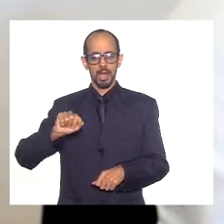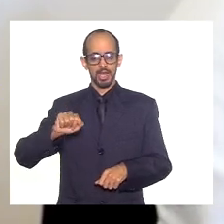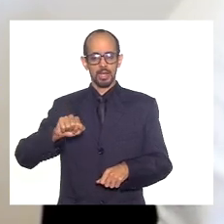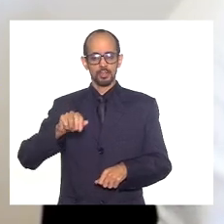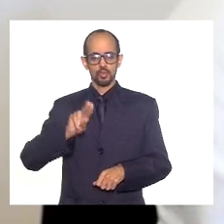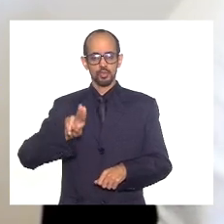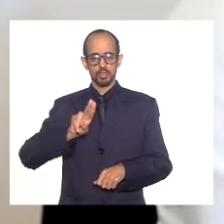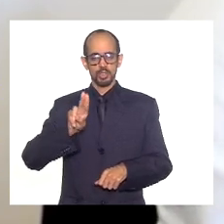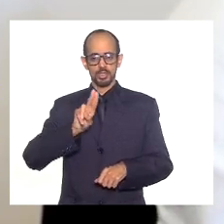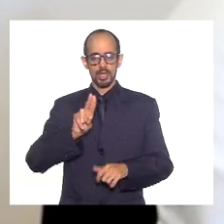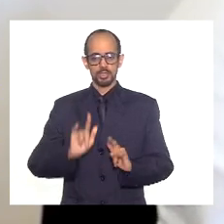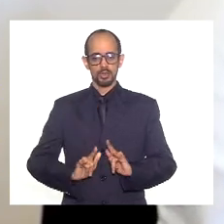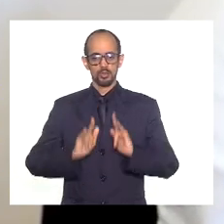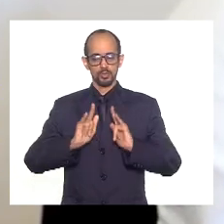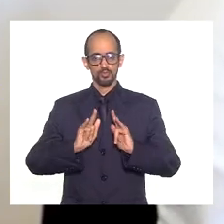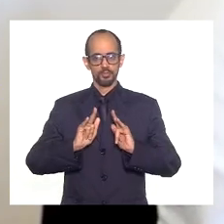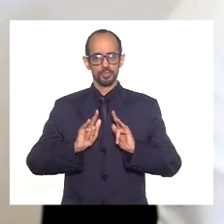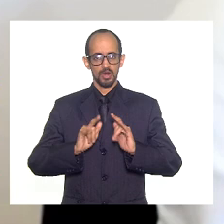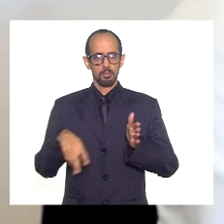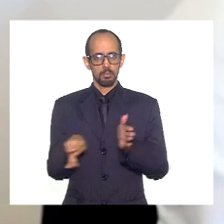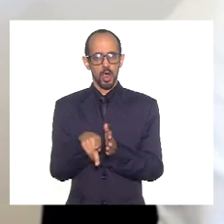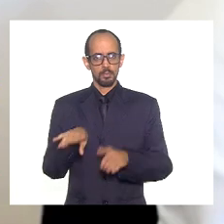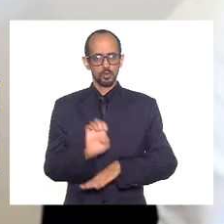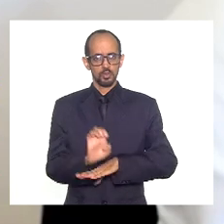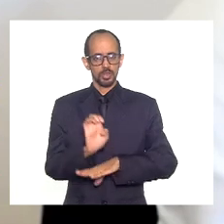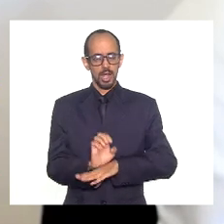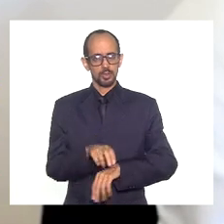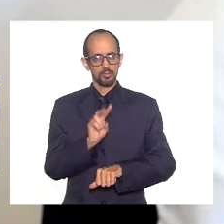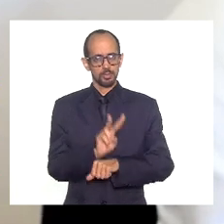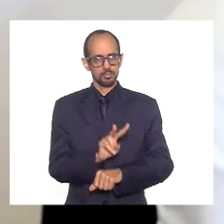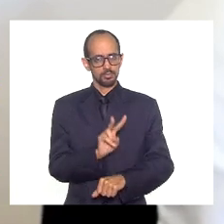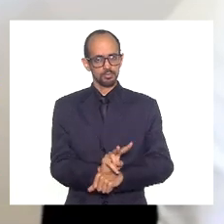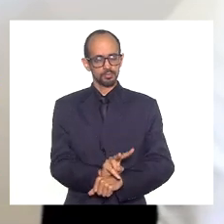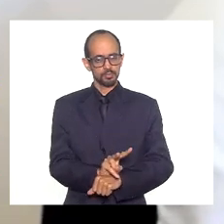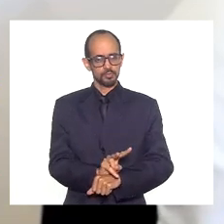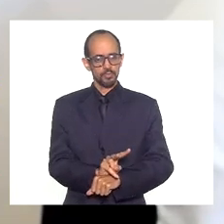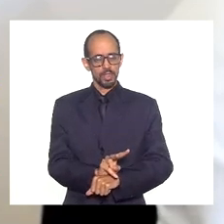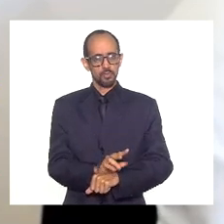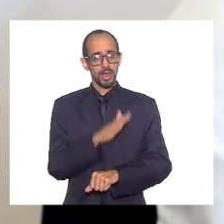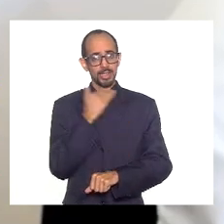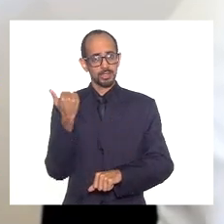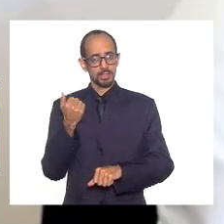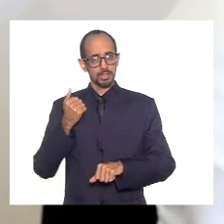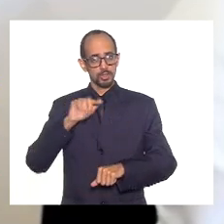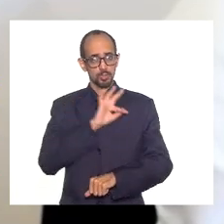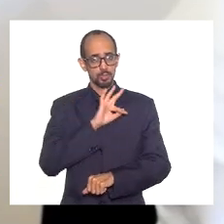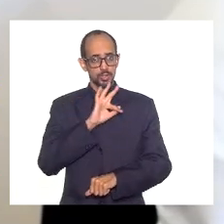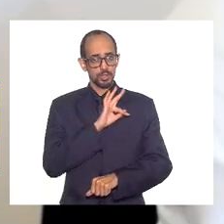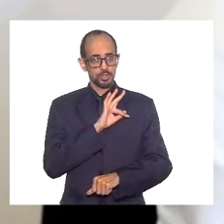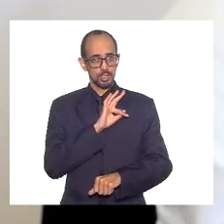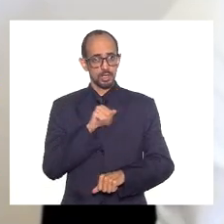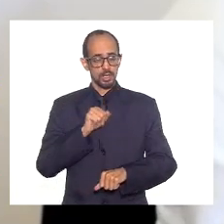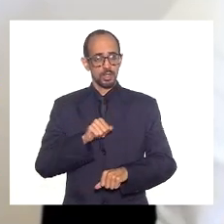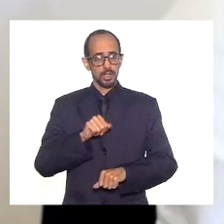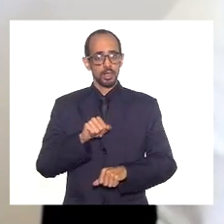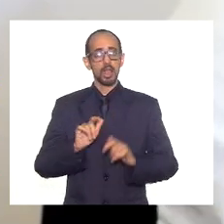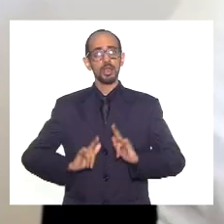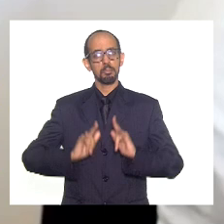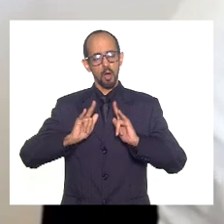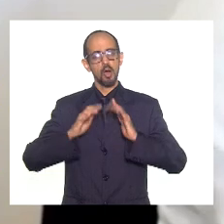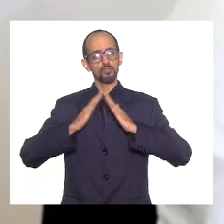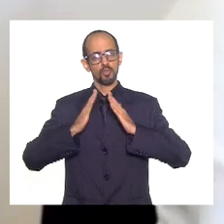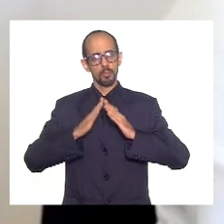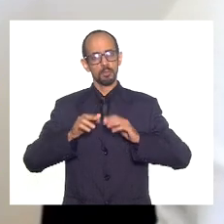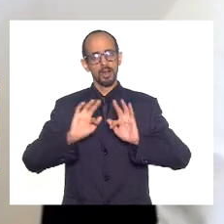próprios estaduais em comodato aos familiares de policiais militares falecidos em ações de segurança pública no âmbito do Estado do Rio de Janeiro.